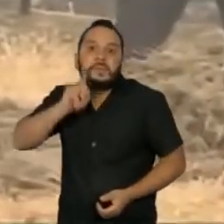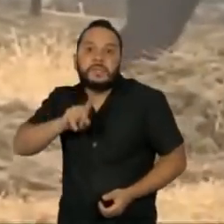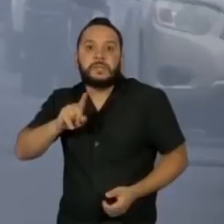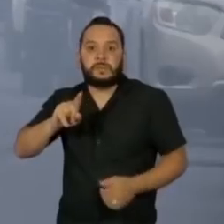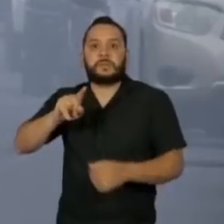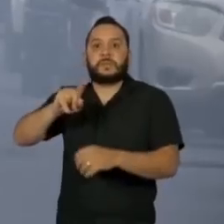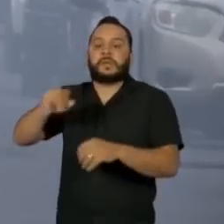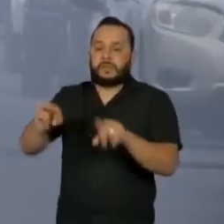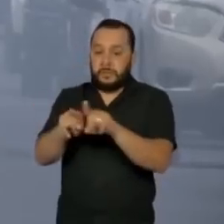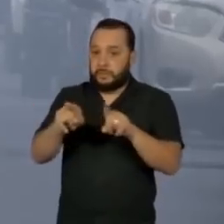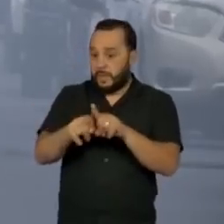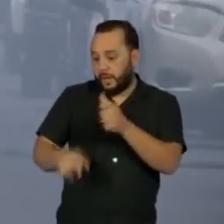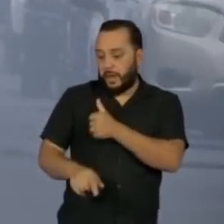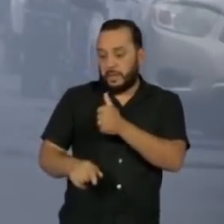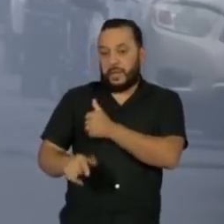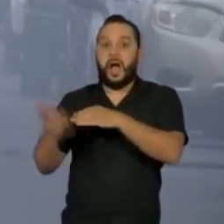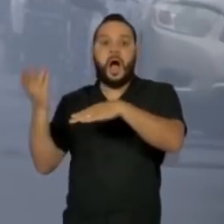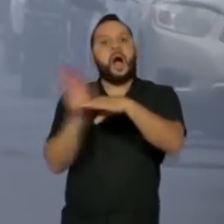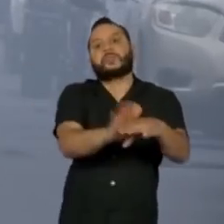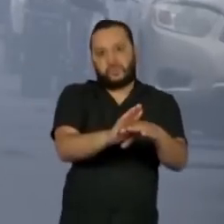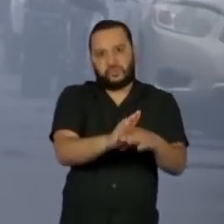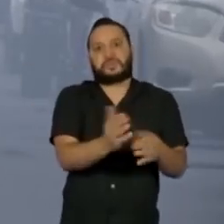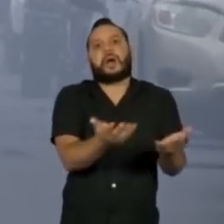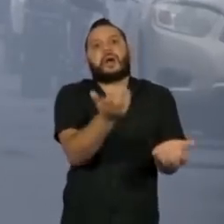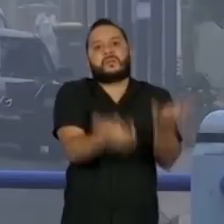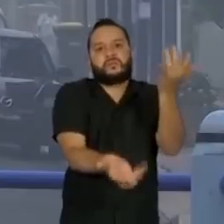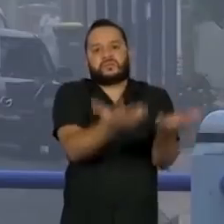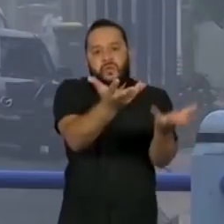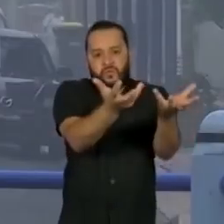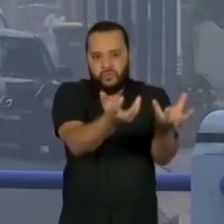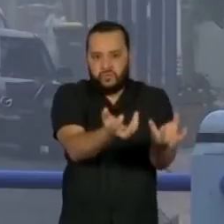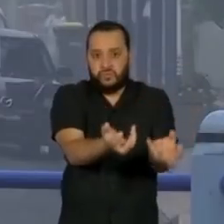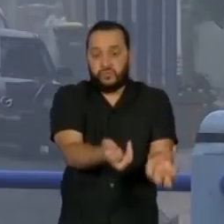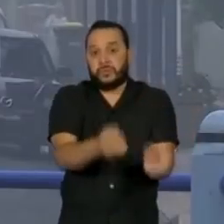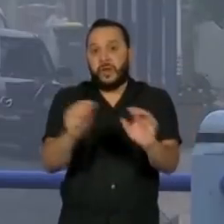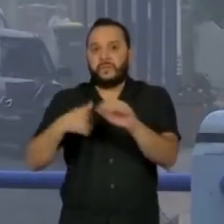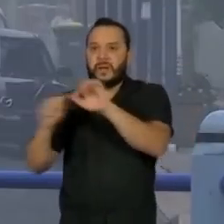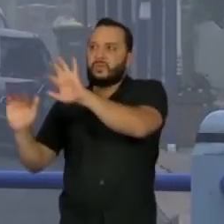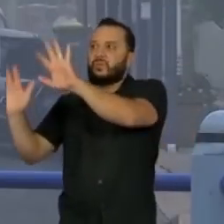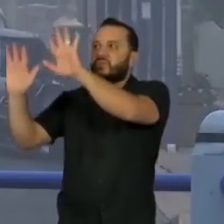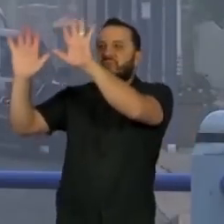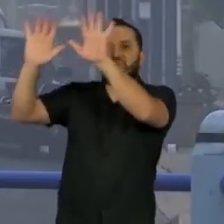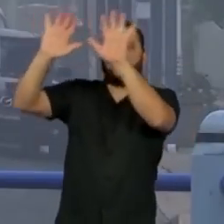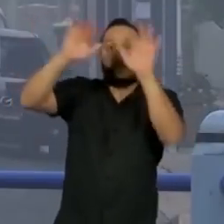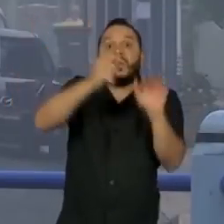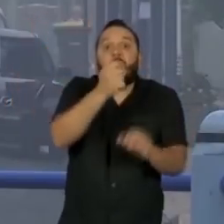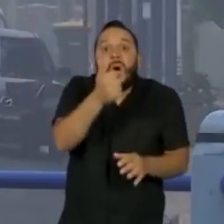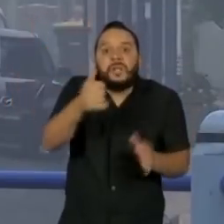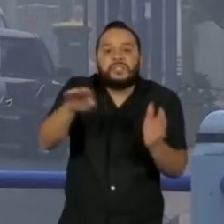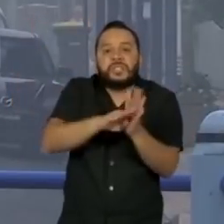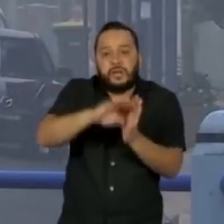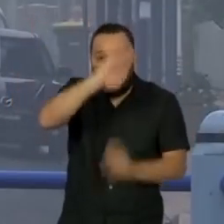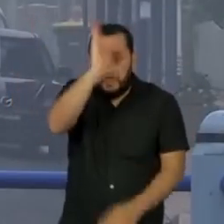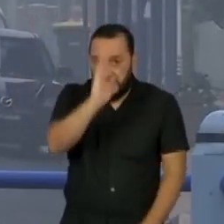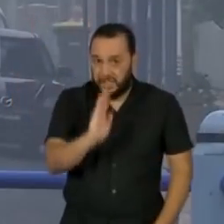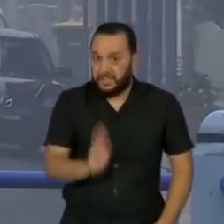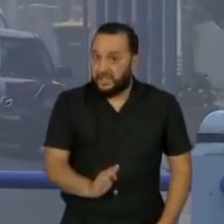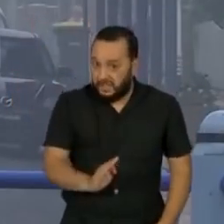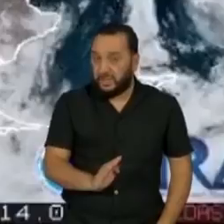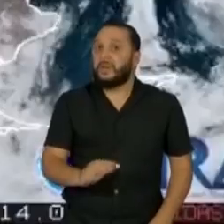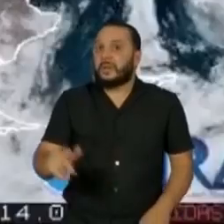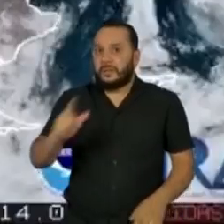ao fogo. E a fumaça dos incêndios pode estar chegando ao Brasil. Uma nuvem de 6 mil metros de